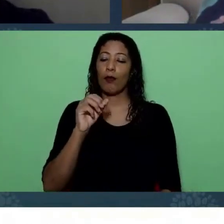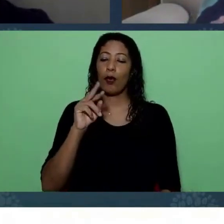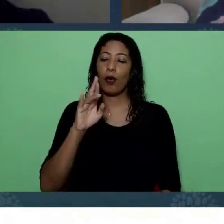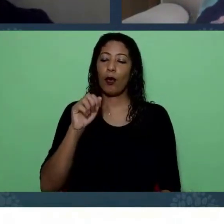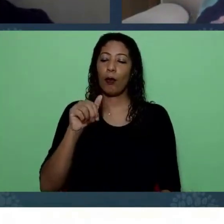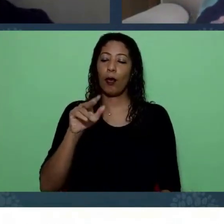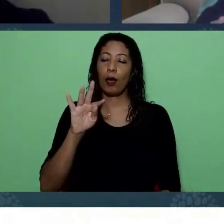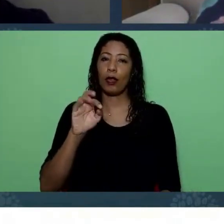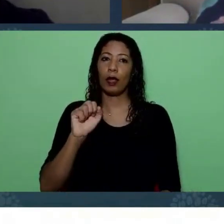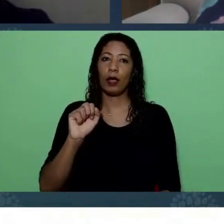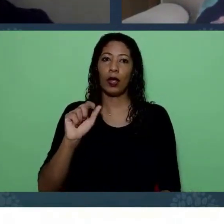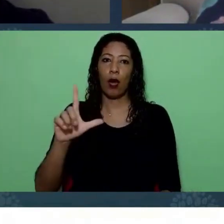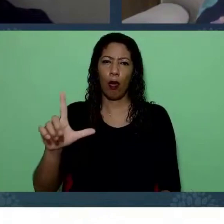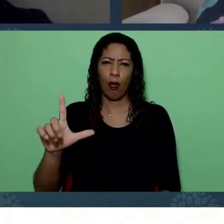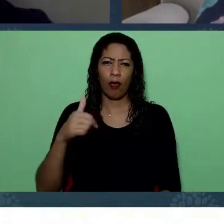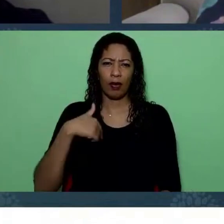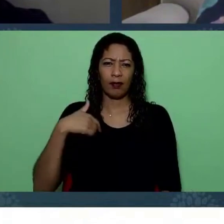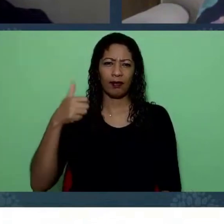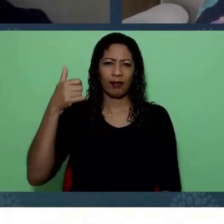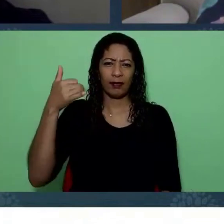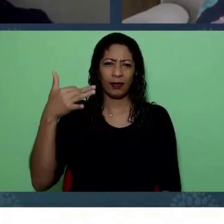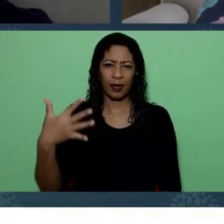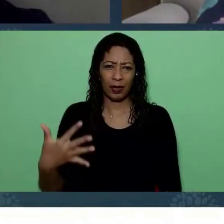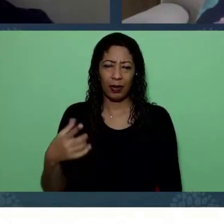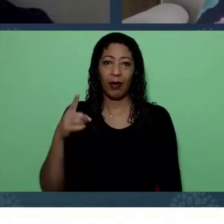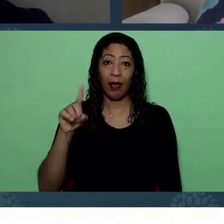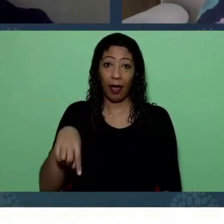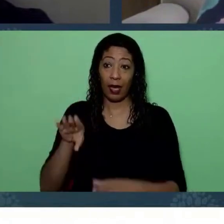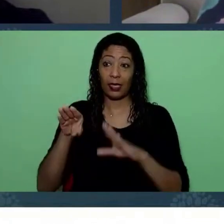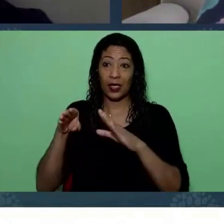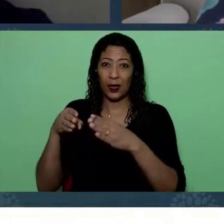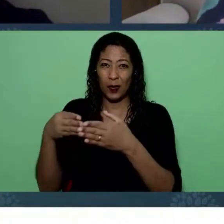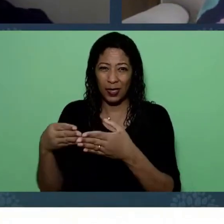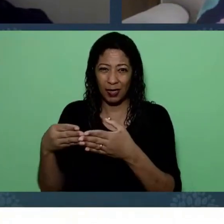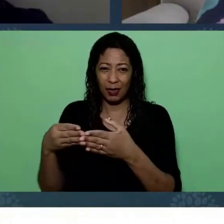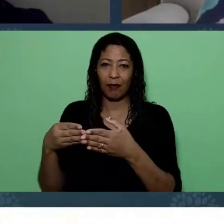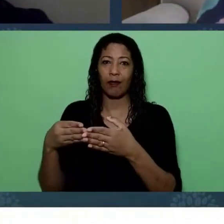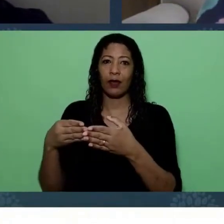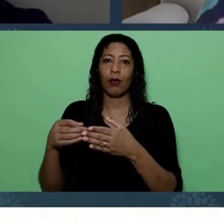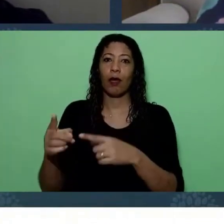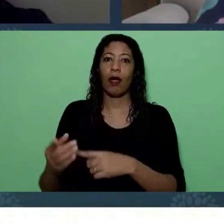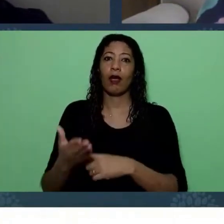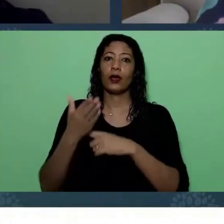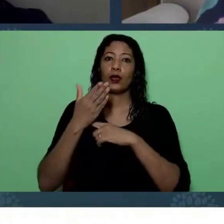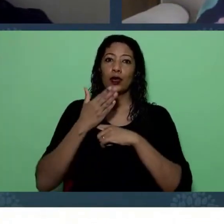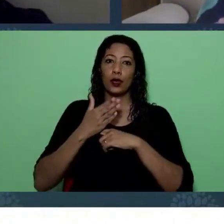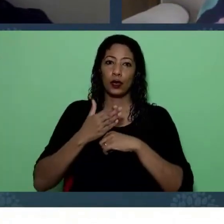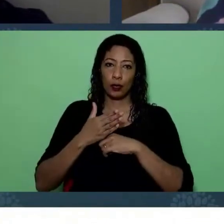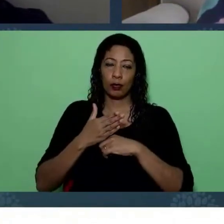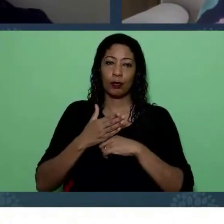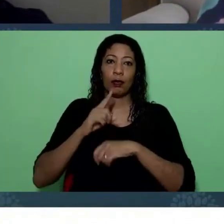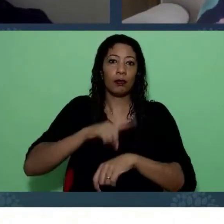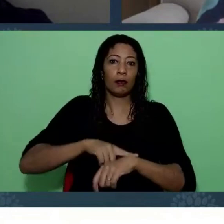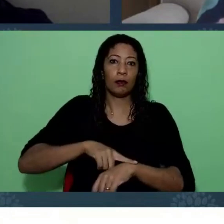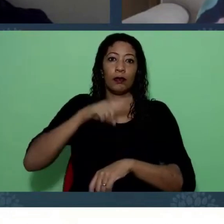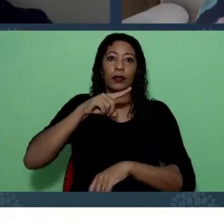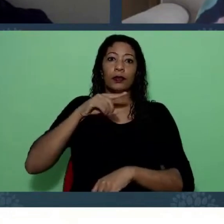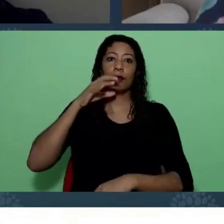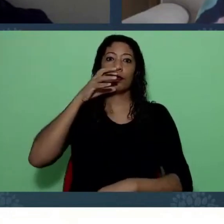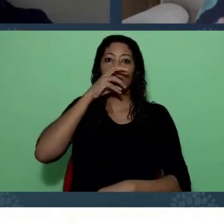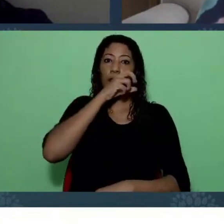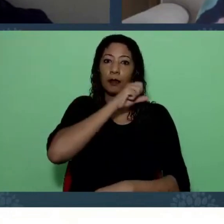é um broncodilatador específico, que tem ação de longa, mas também de curta duração, ou seja, ele tem uma